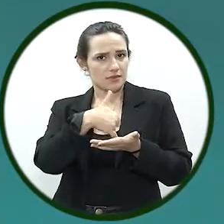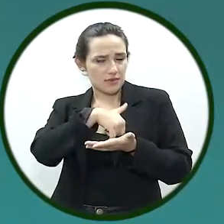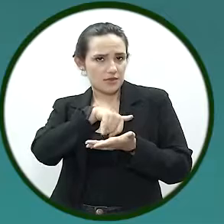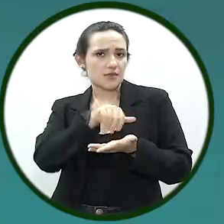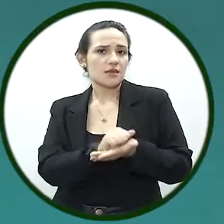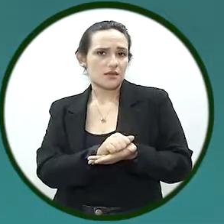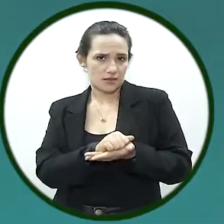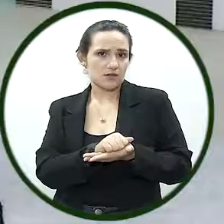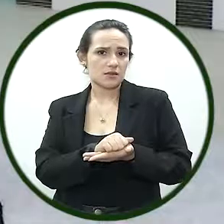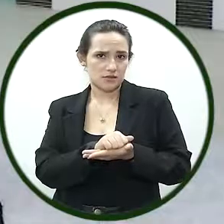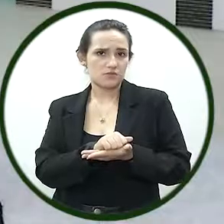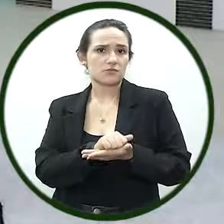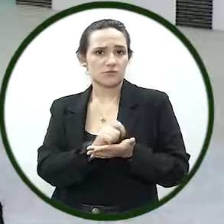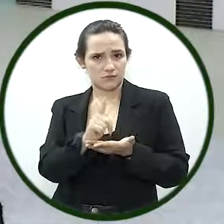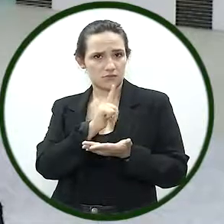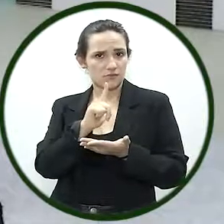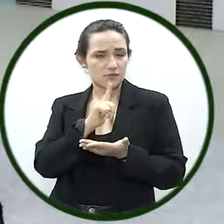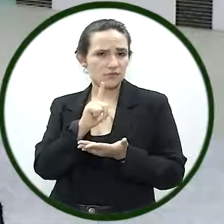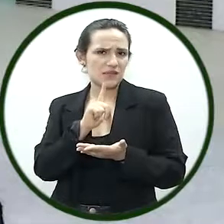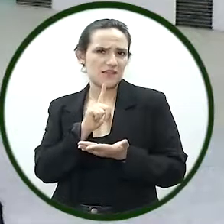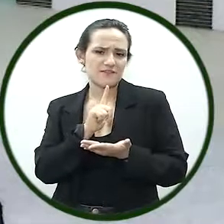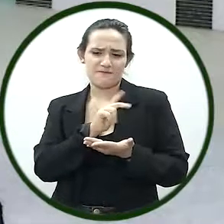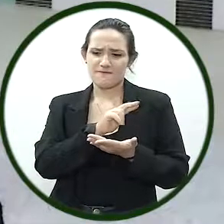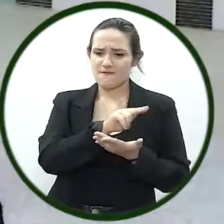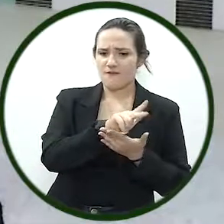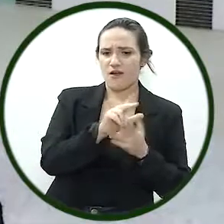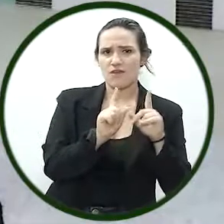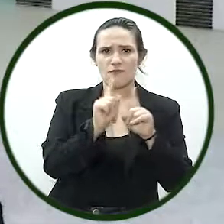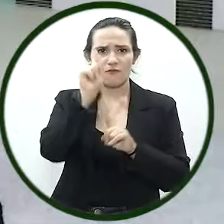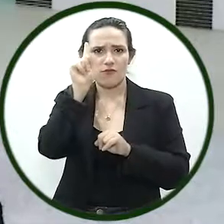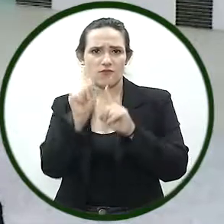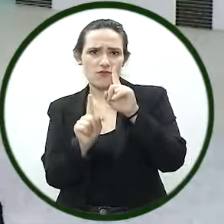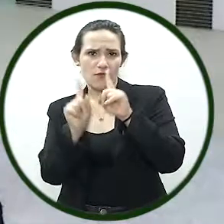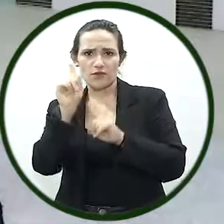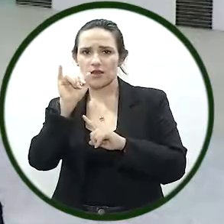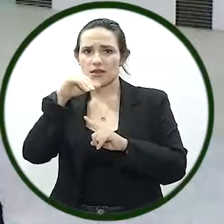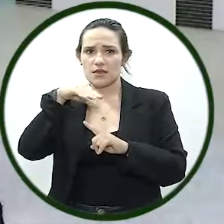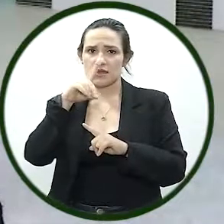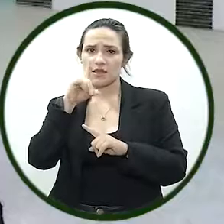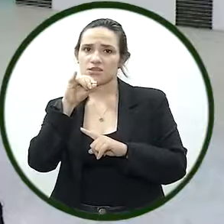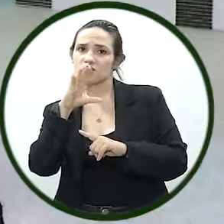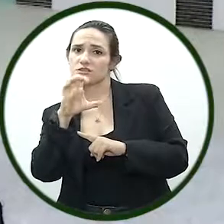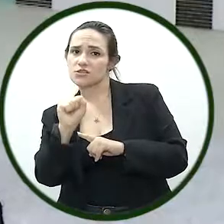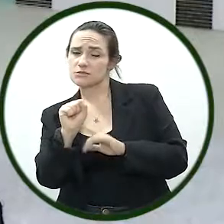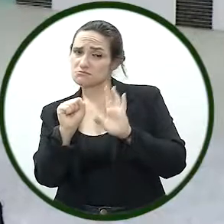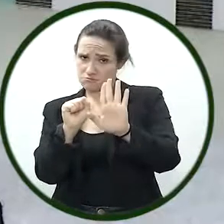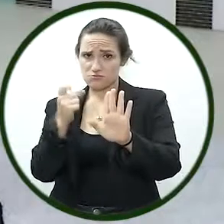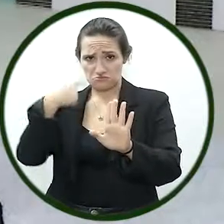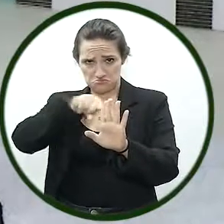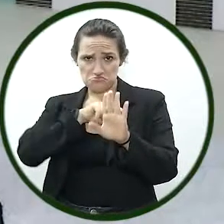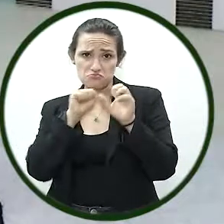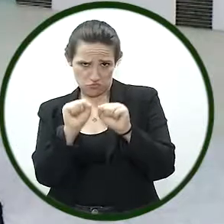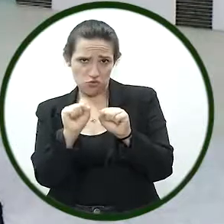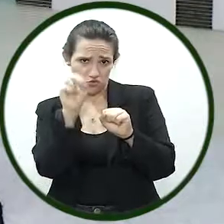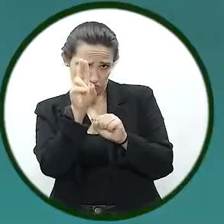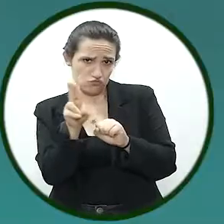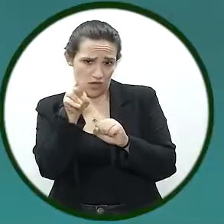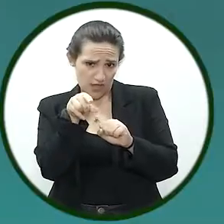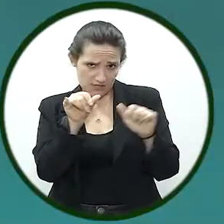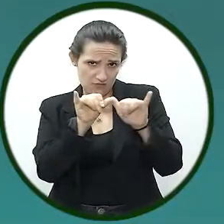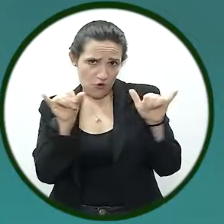com diversos índices. Eu queria saber se a psicologia pode usar esses números da violência como embasamento para formular